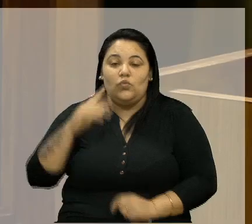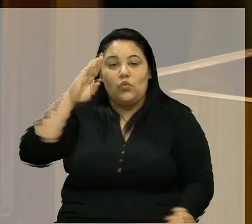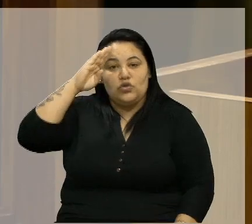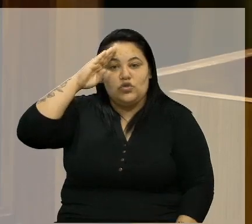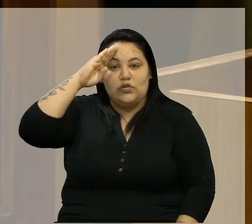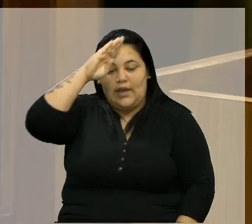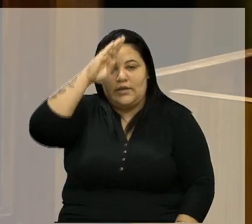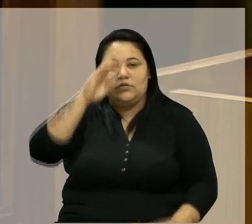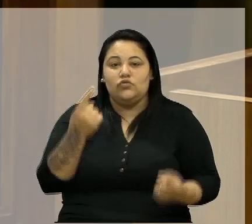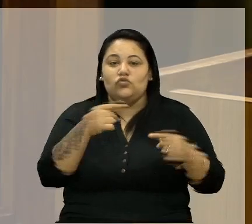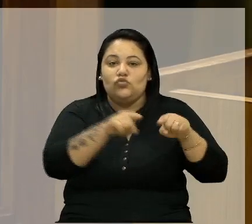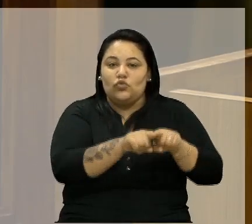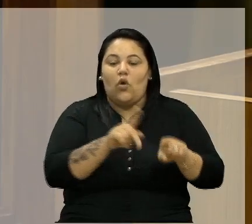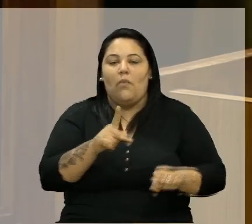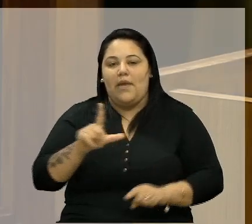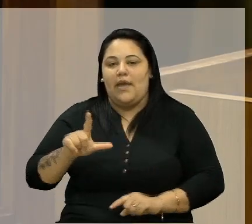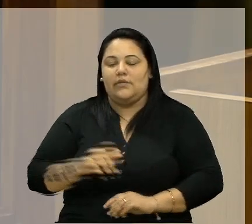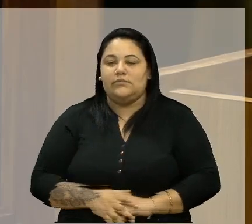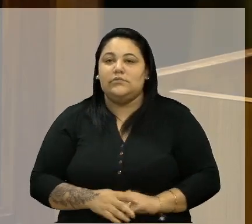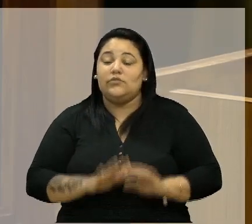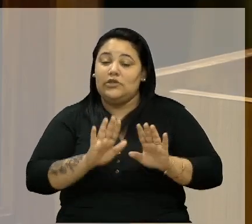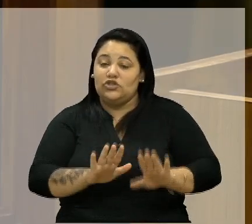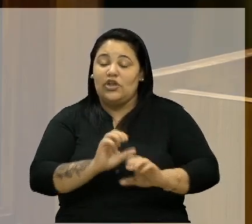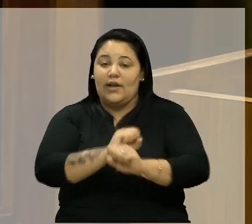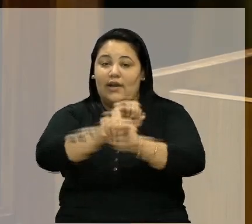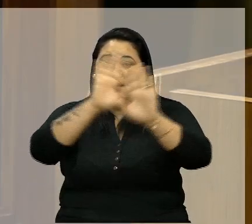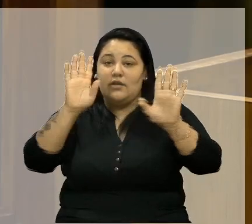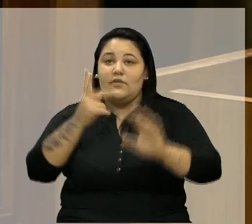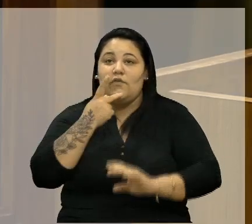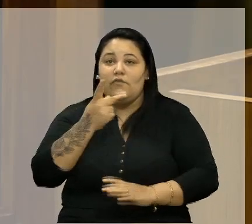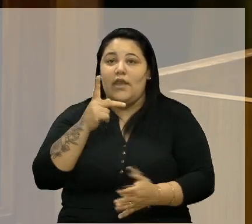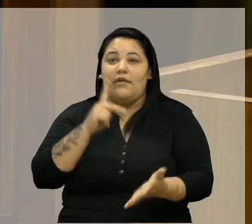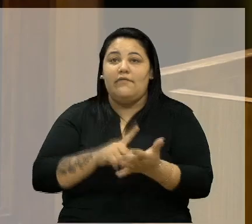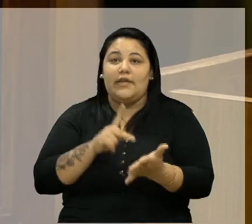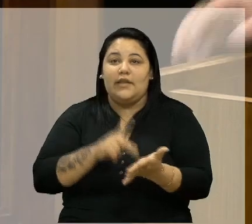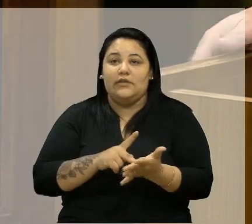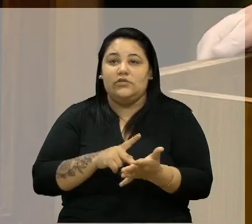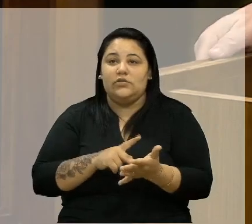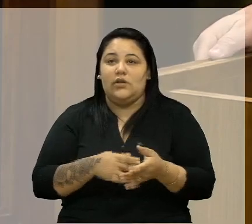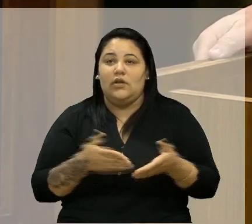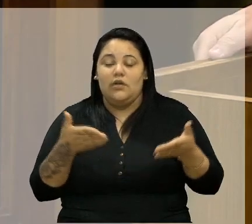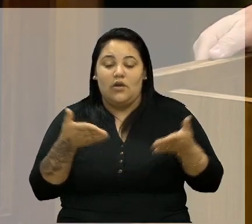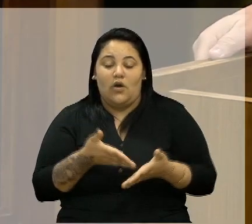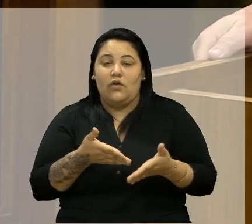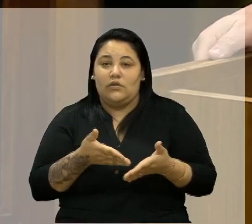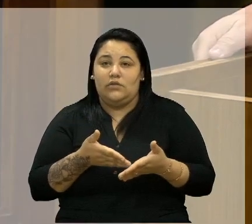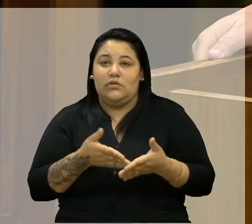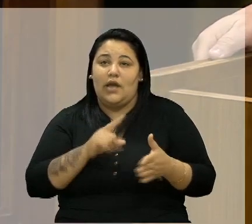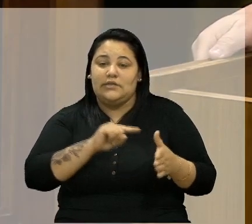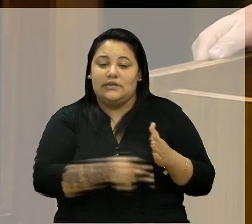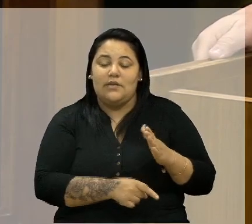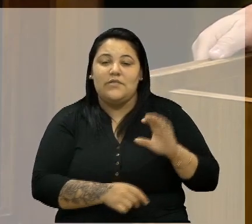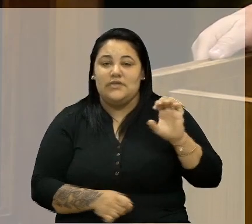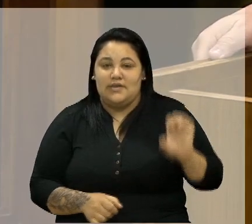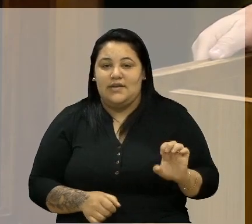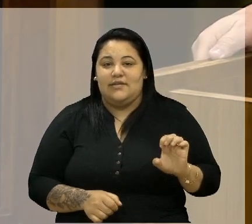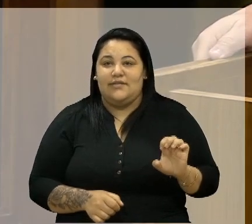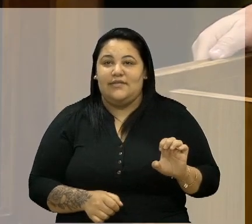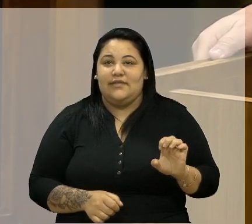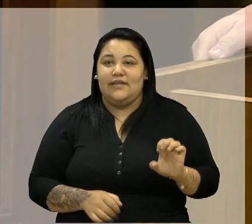se filiou ao PL. Então, que fique claro aqui, eu vou falar a verdade. Agora, a extrema esquerda, como eles